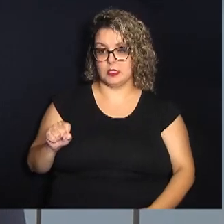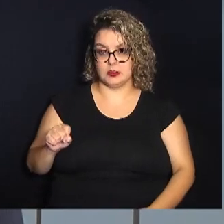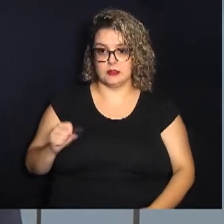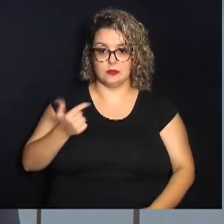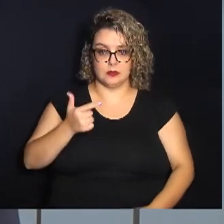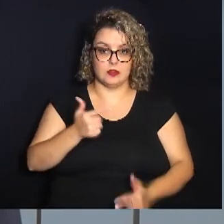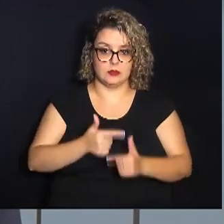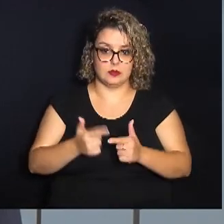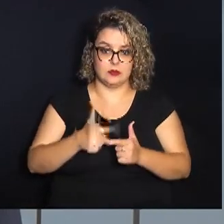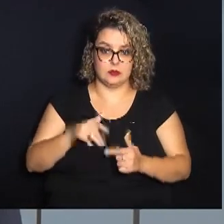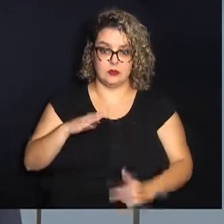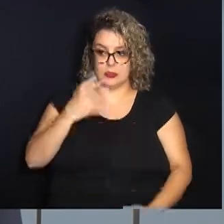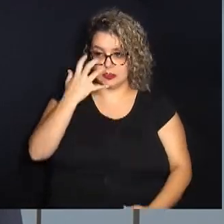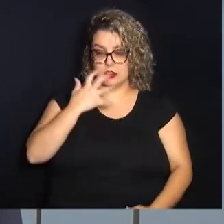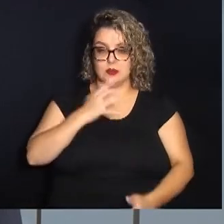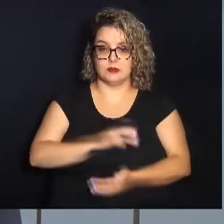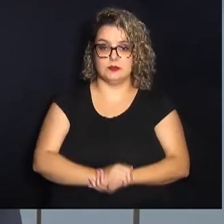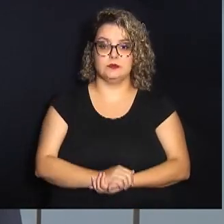mais sérios.